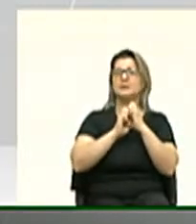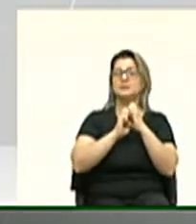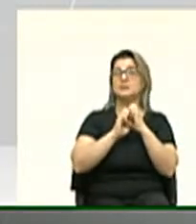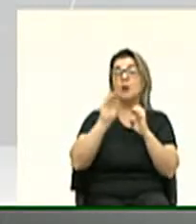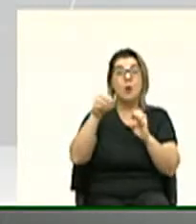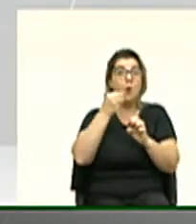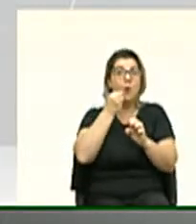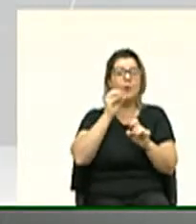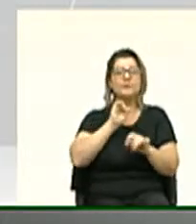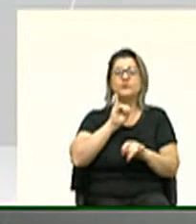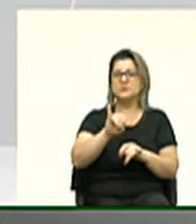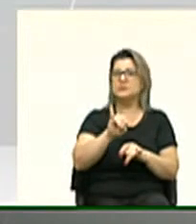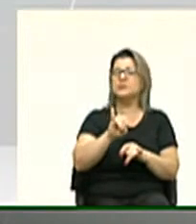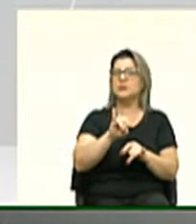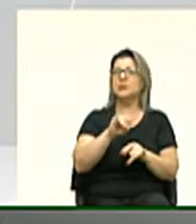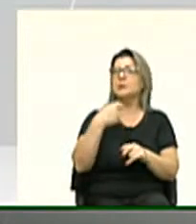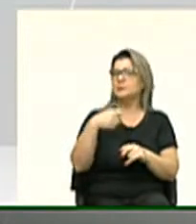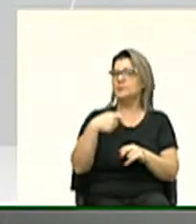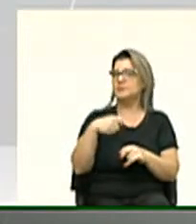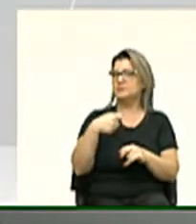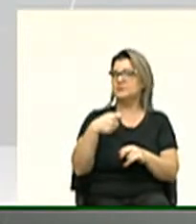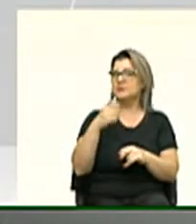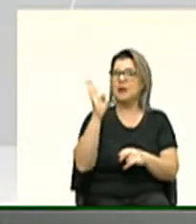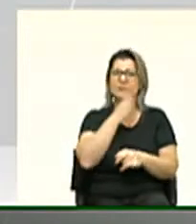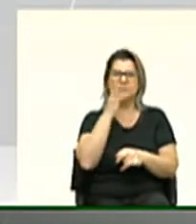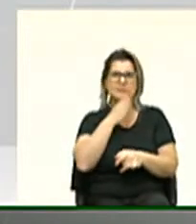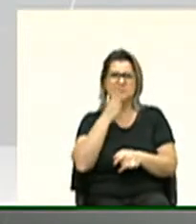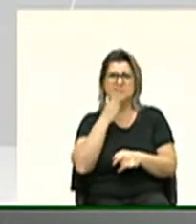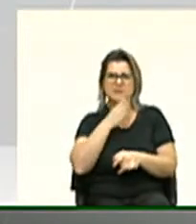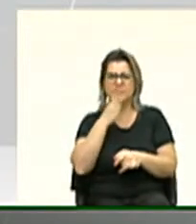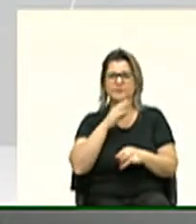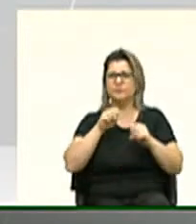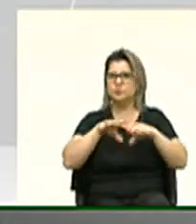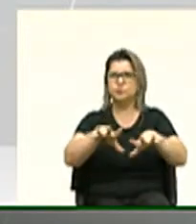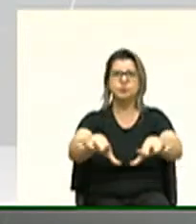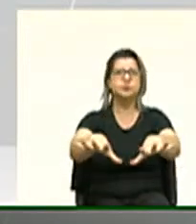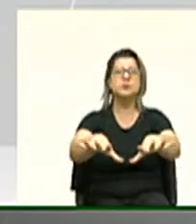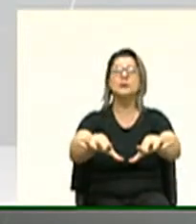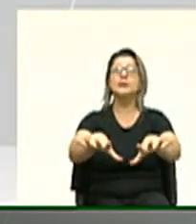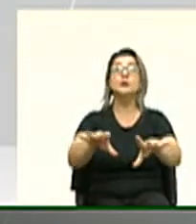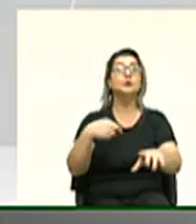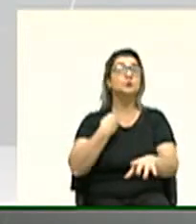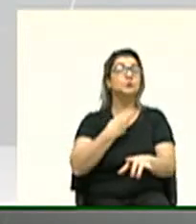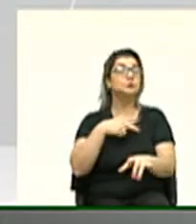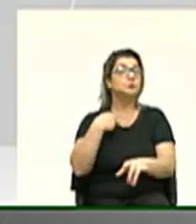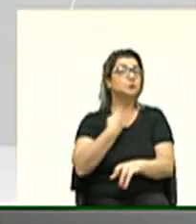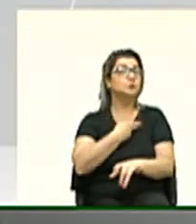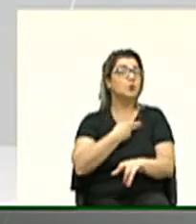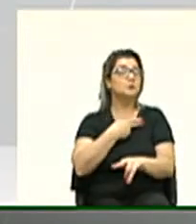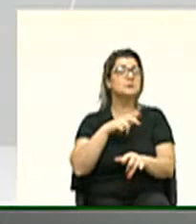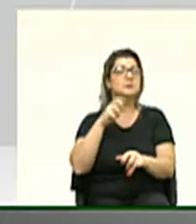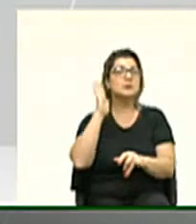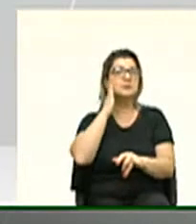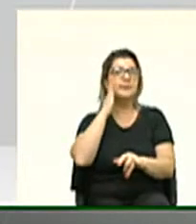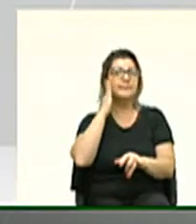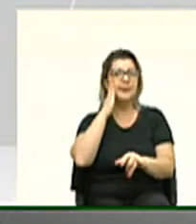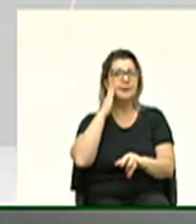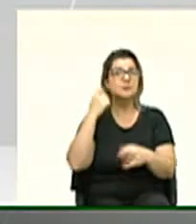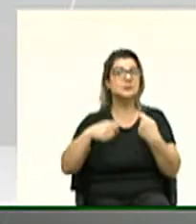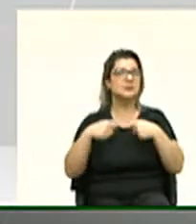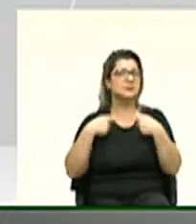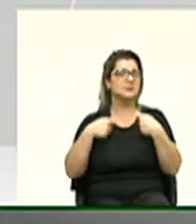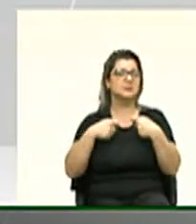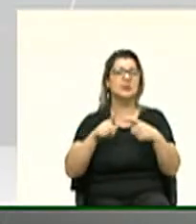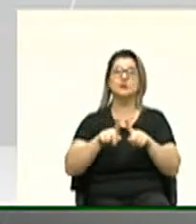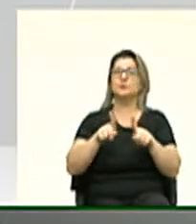necessário, presidente, em função da aceleração da pandemia, todos nós sabemos a necessidade das restrições. Agora, se o dinheiro